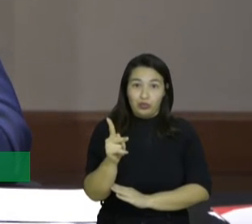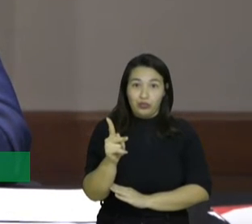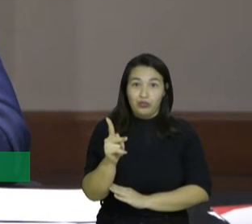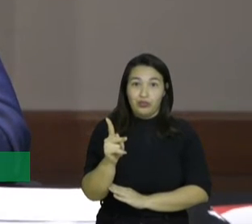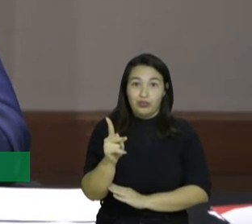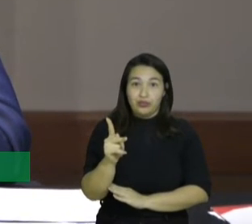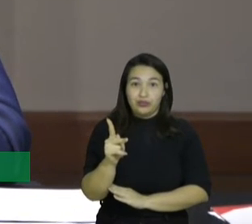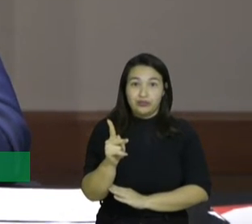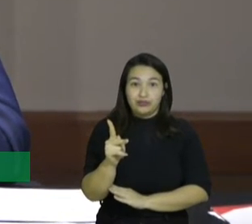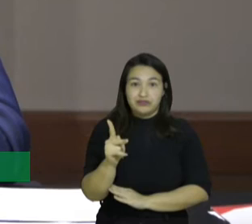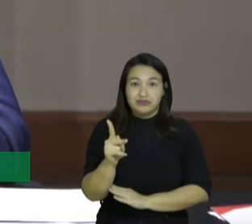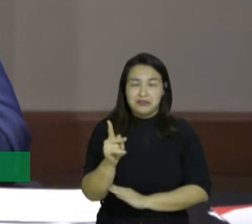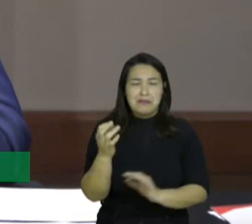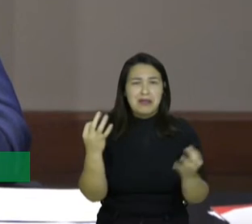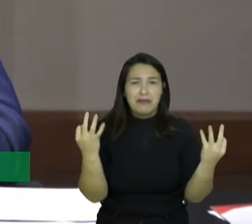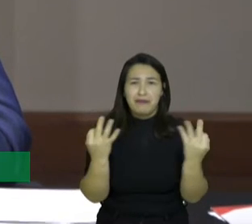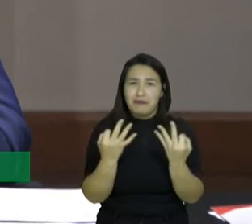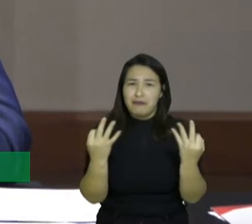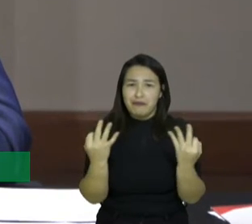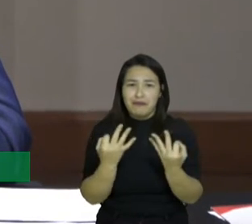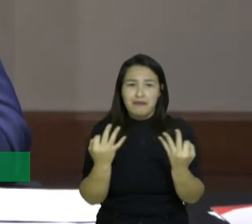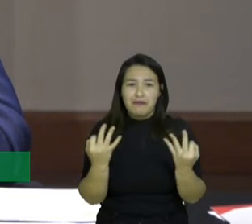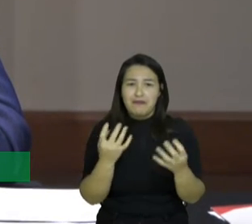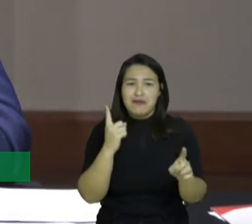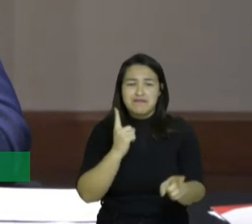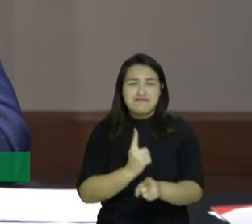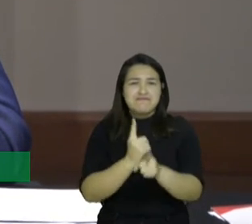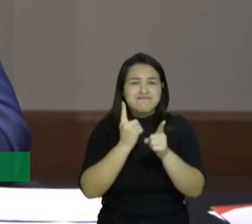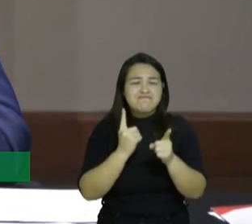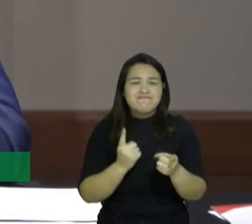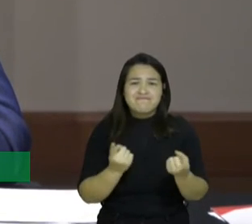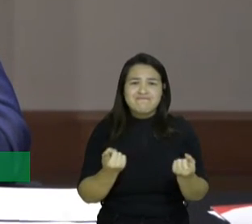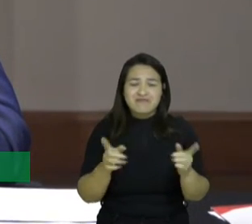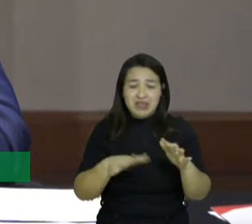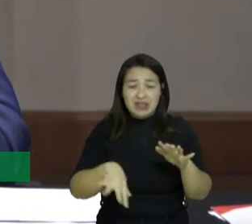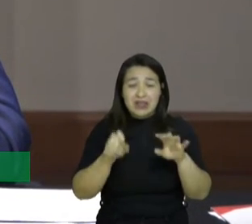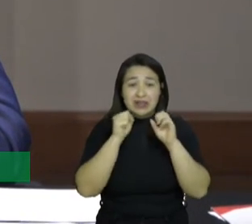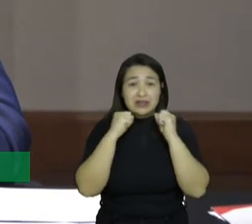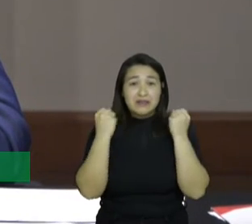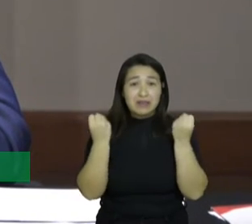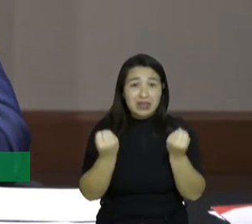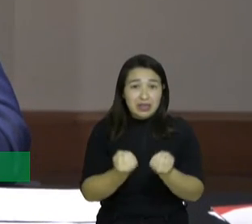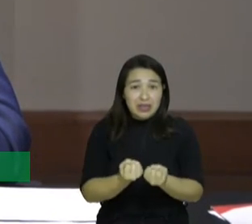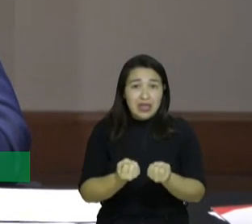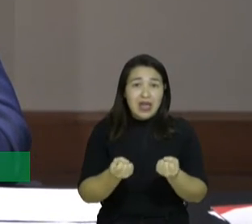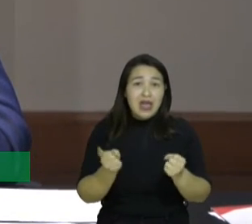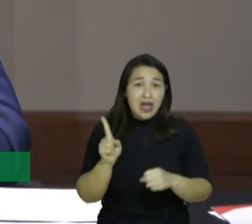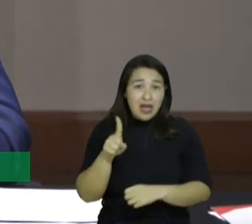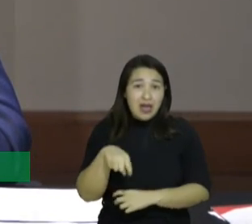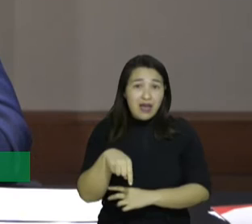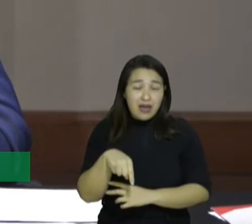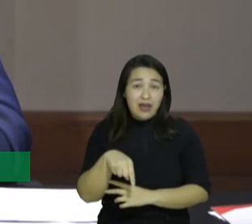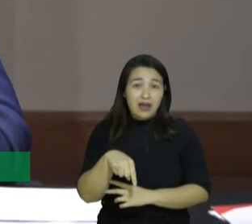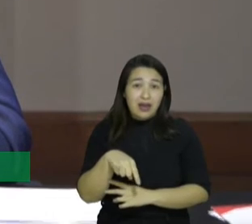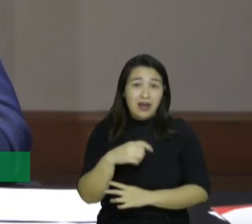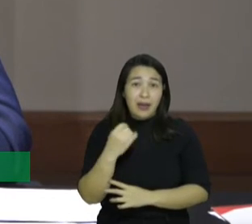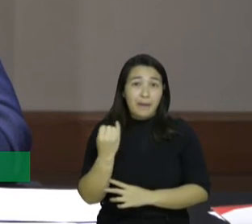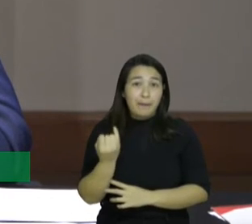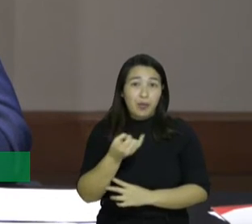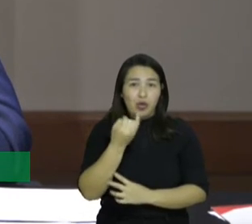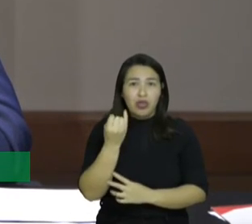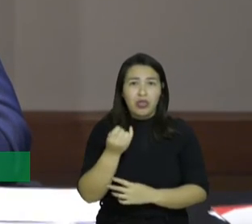pelo timing perfeito para esse para Esse seminário o assunto está sendo muito bem eh